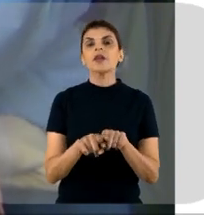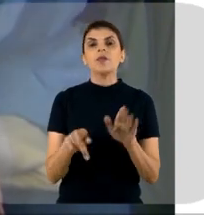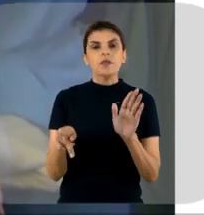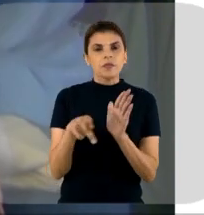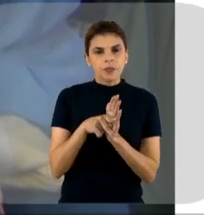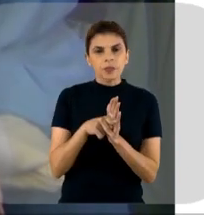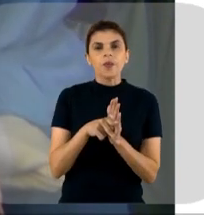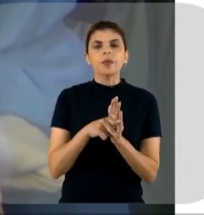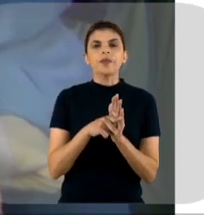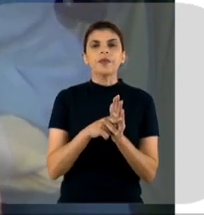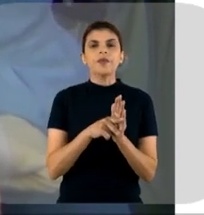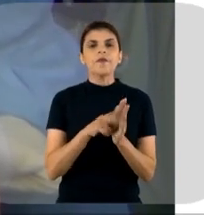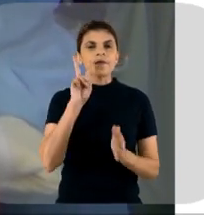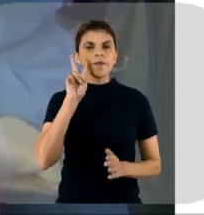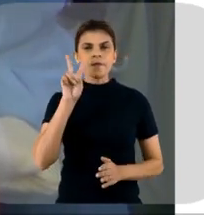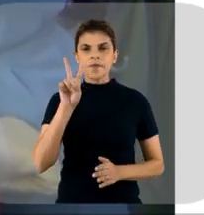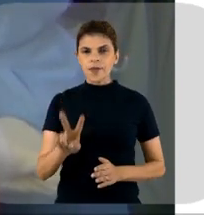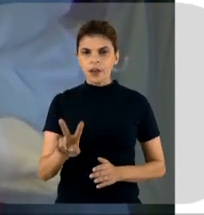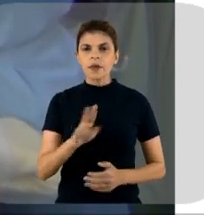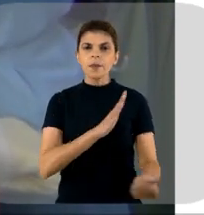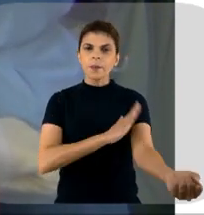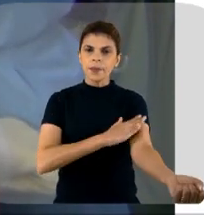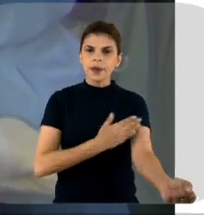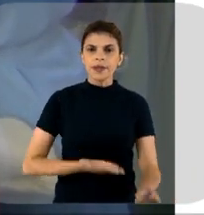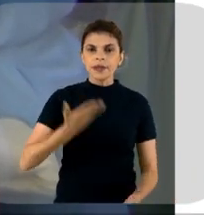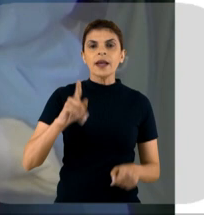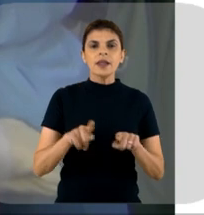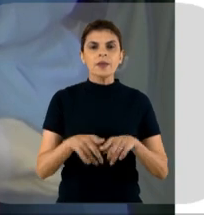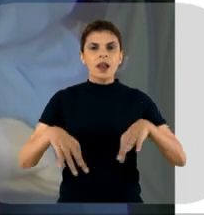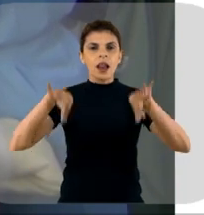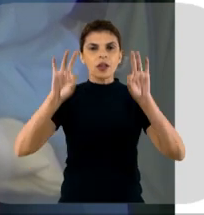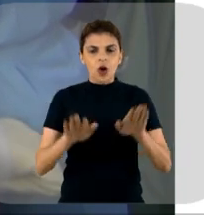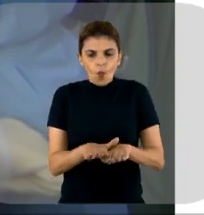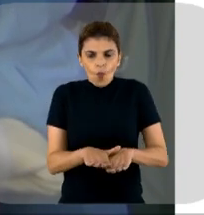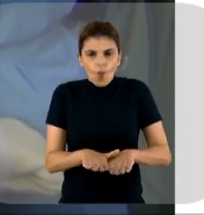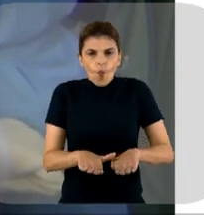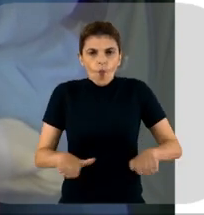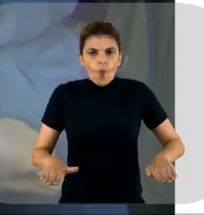nós vamos otimizar a posição dos coxins e esticar todo o lençol.